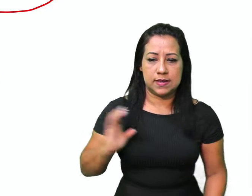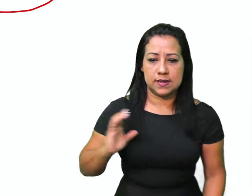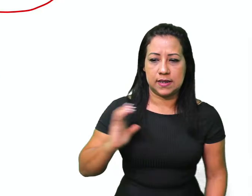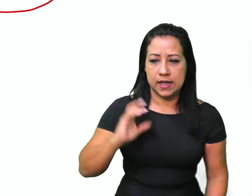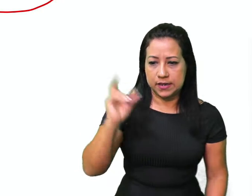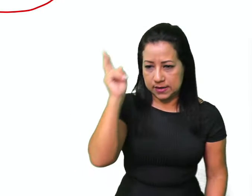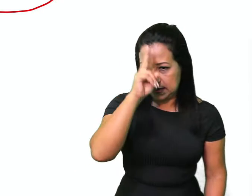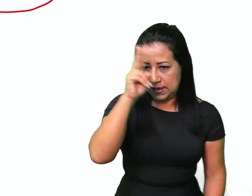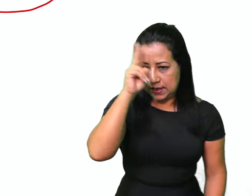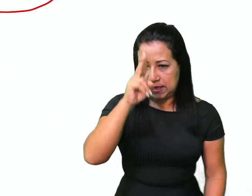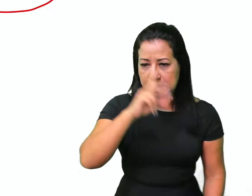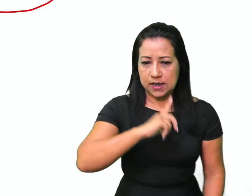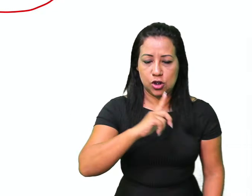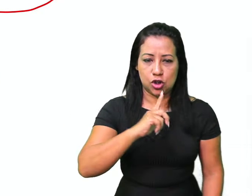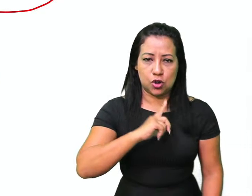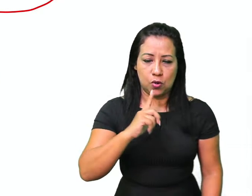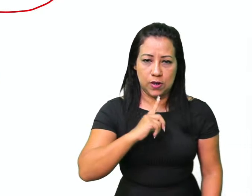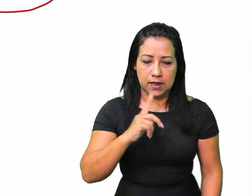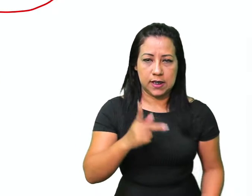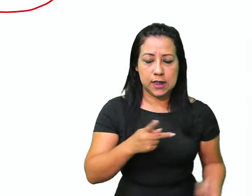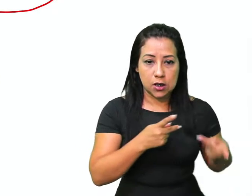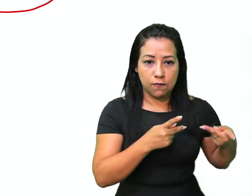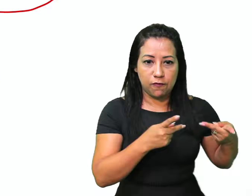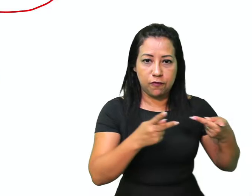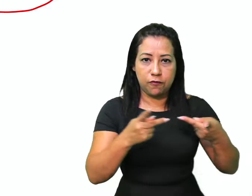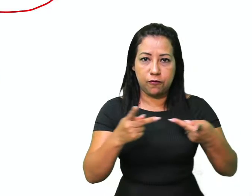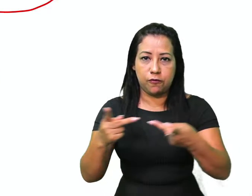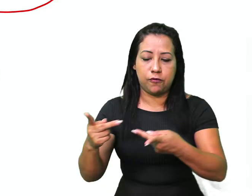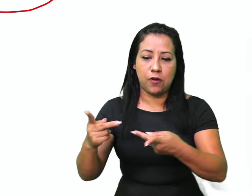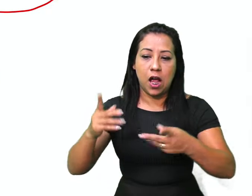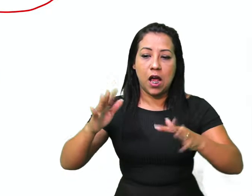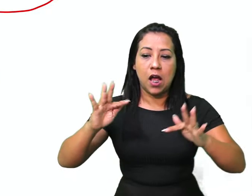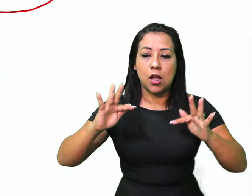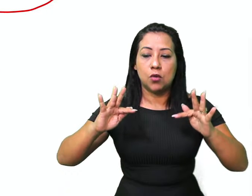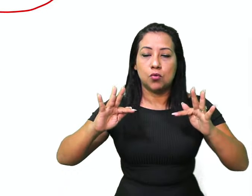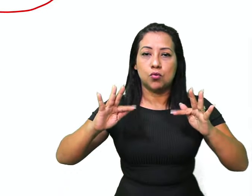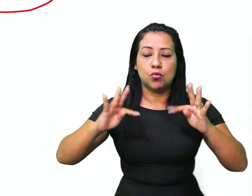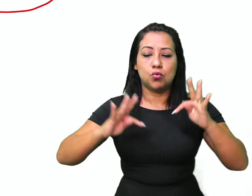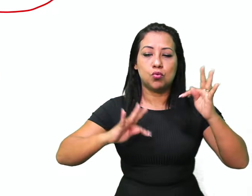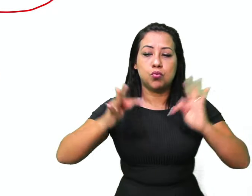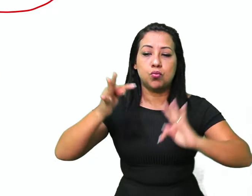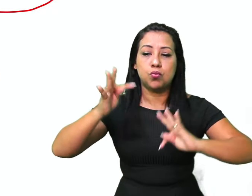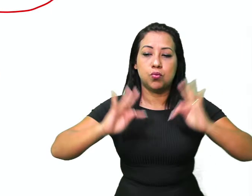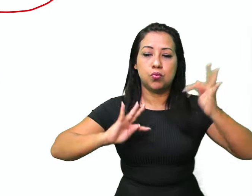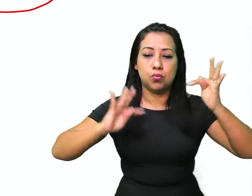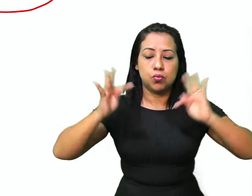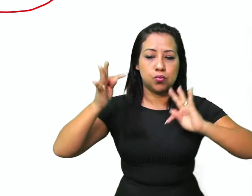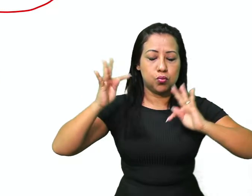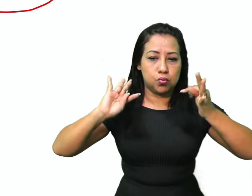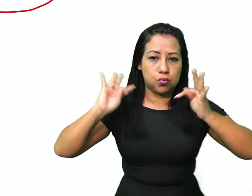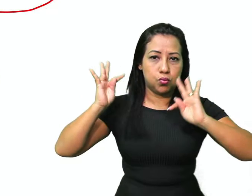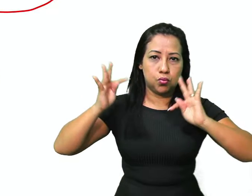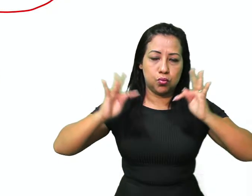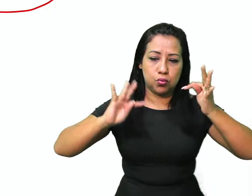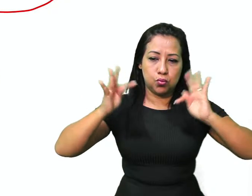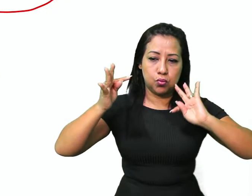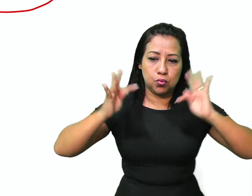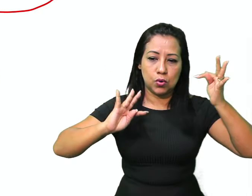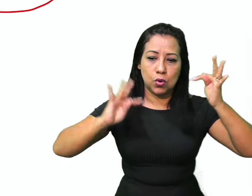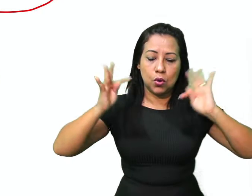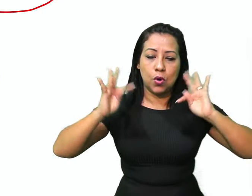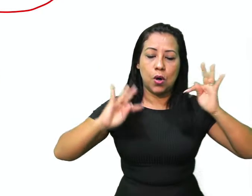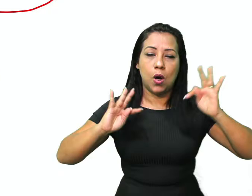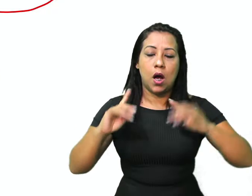turístico. Aqui no Brasil, por exemplo, Aparecida é uma cidade turística, mas tem outras em Minas Gerais. Só que o nosso turismo